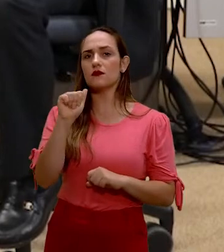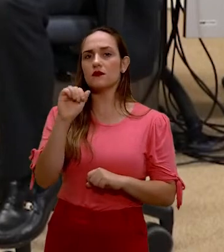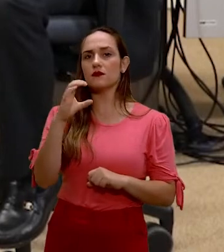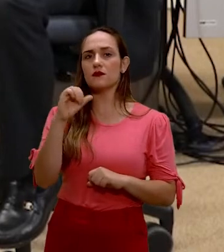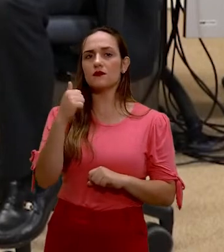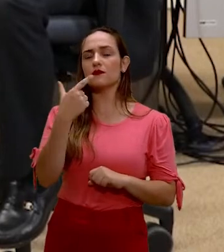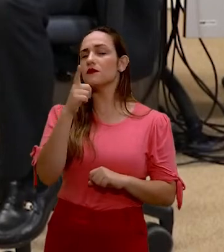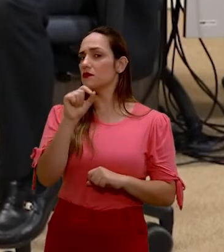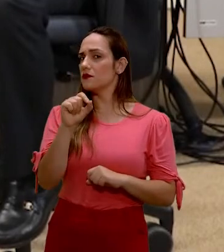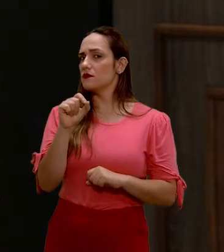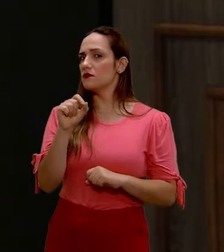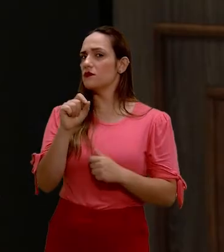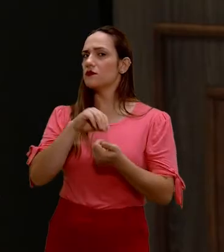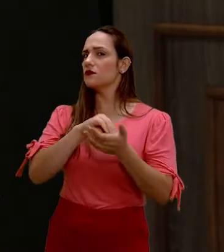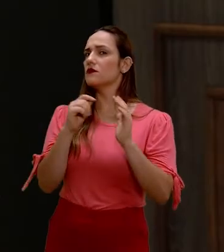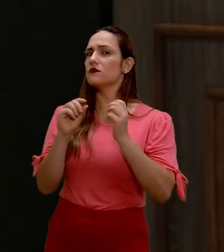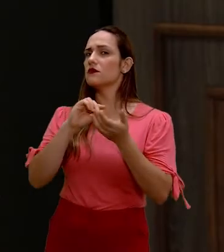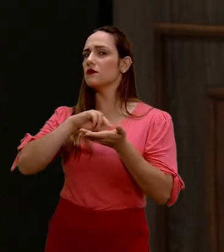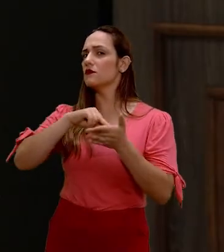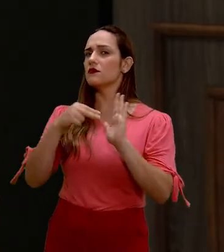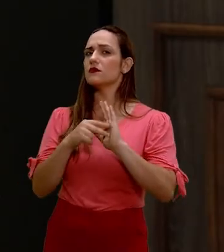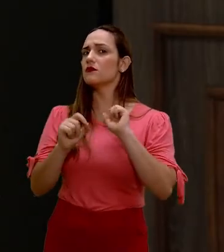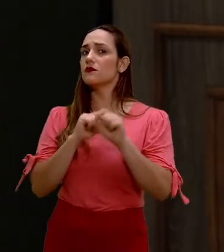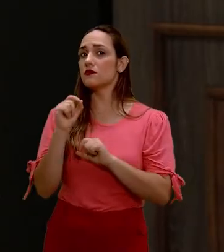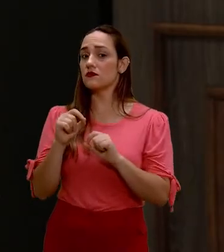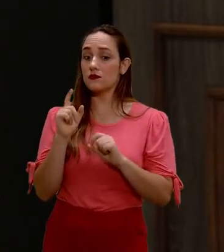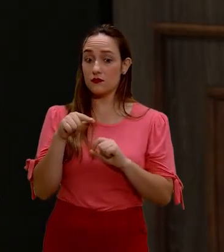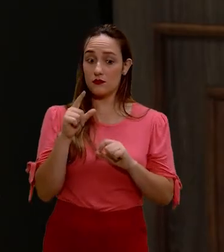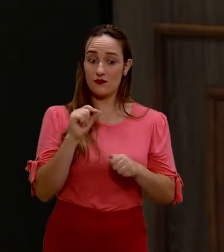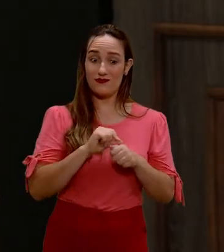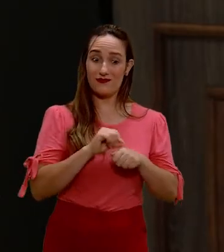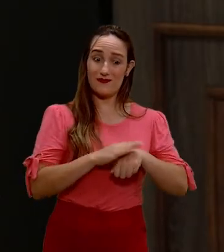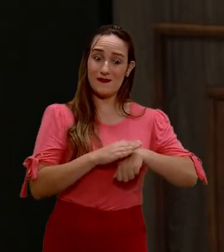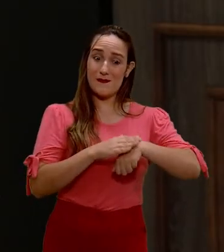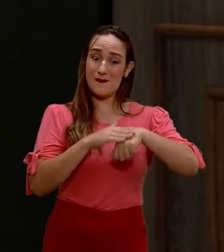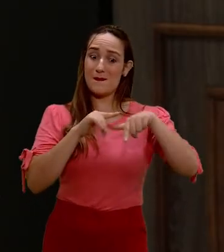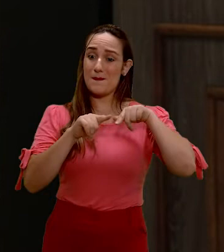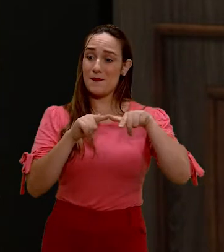de ganho? A ideia é fazer mais com menos pessoas.